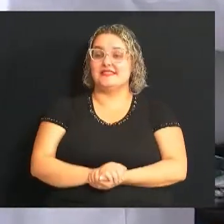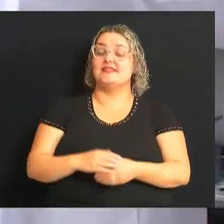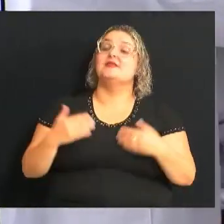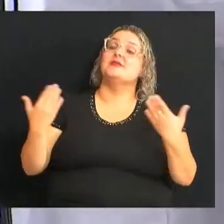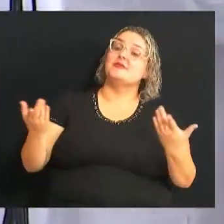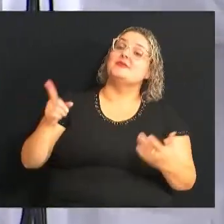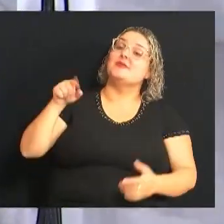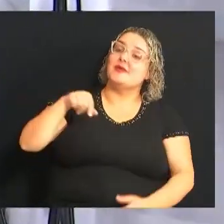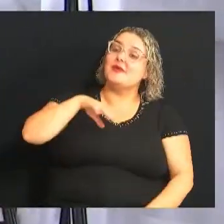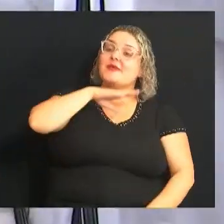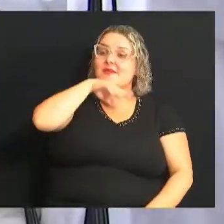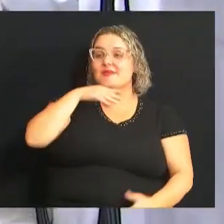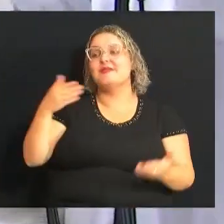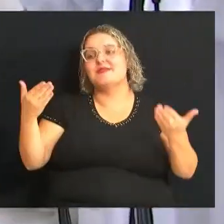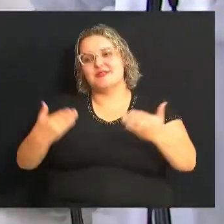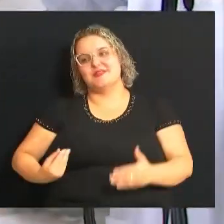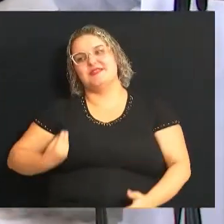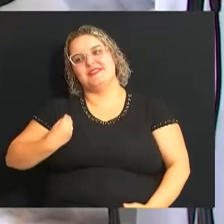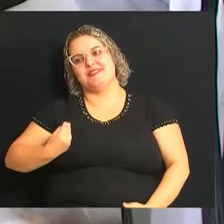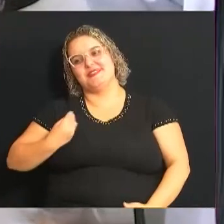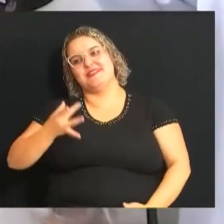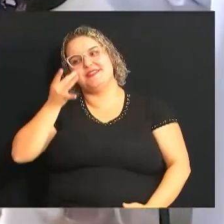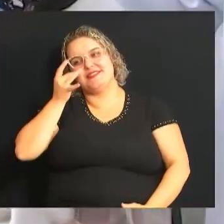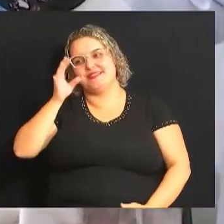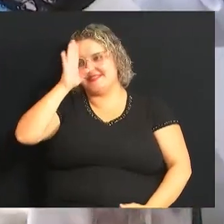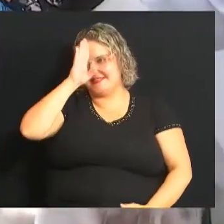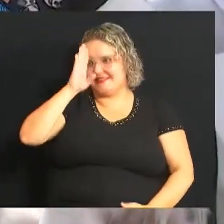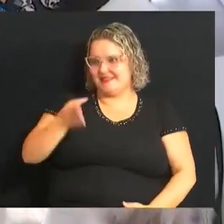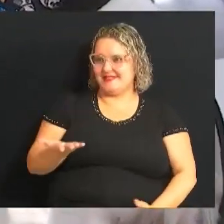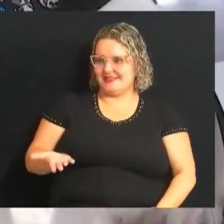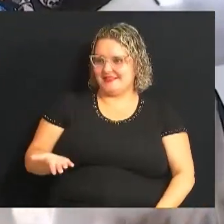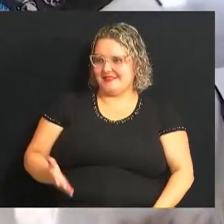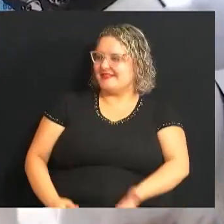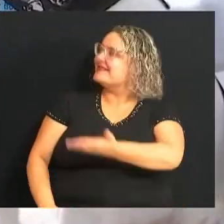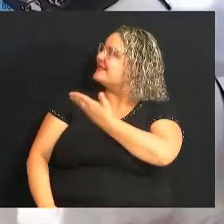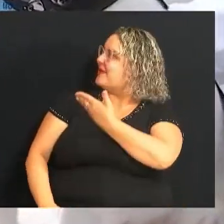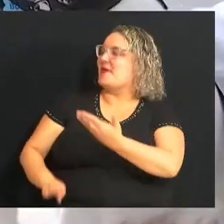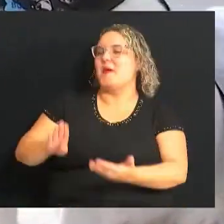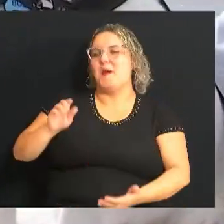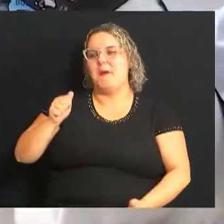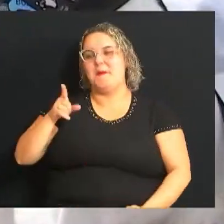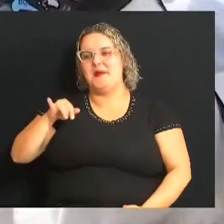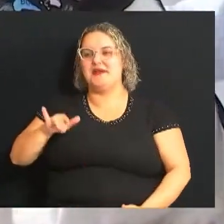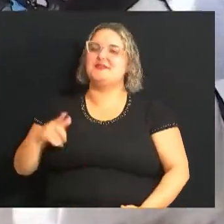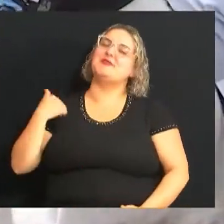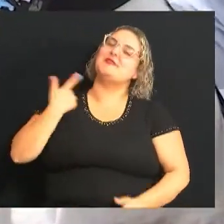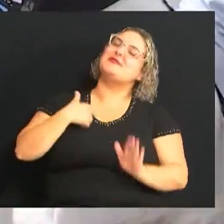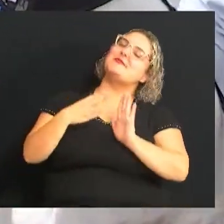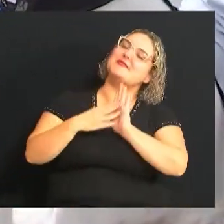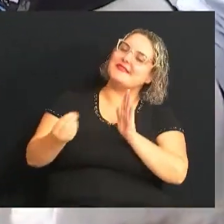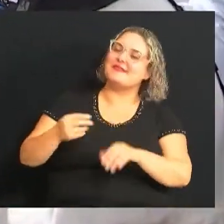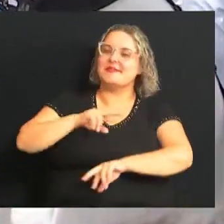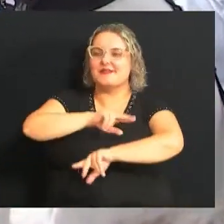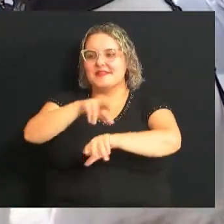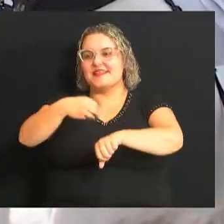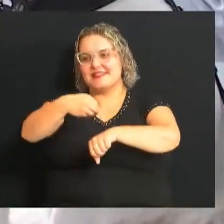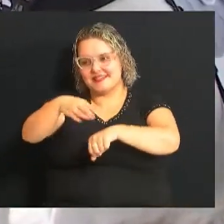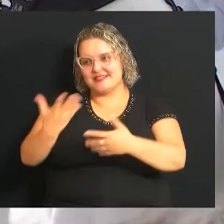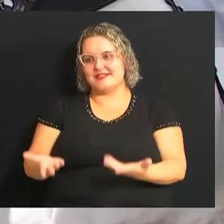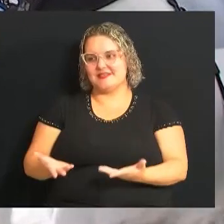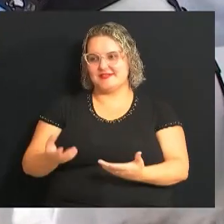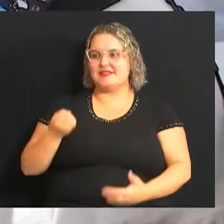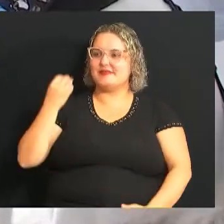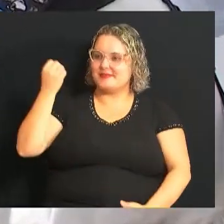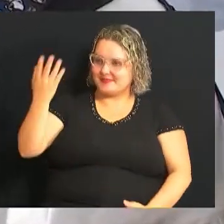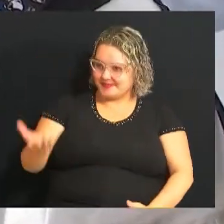Bicho de hoje, ao vivo, aqui direto com o Bud, nosso modelo. Demos várias dicas para você que vai pegar a estrada aí